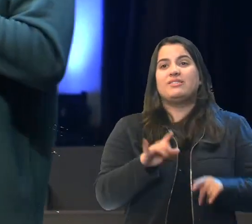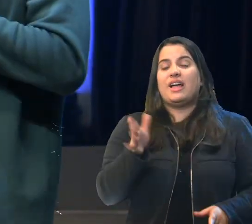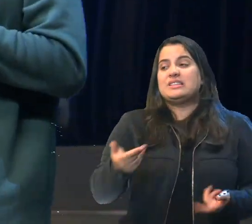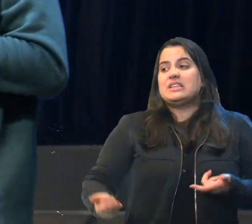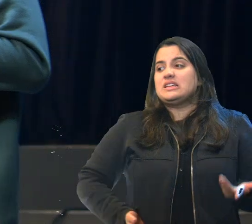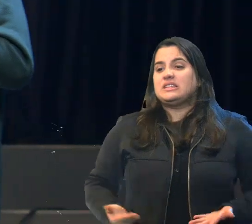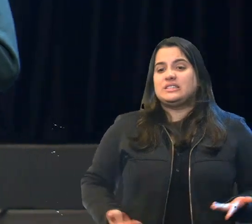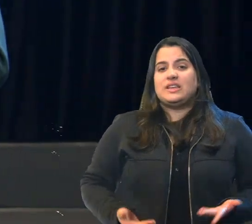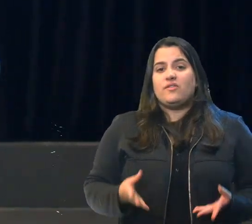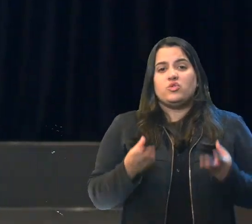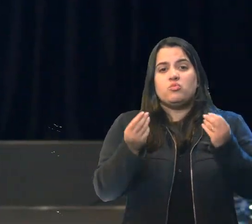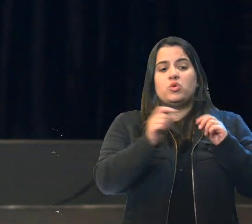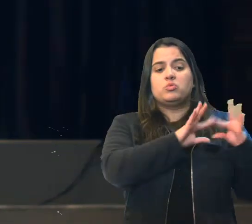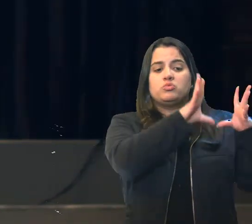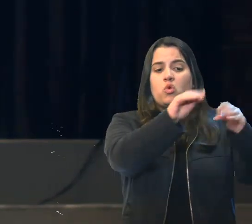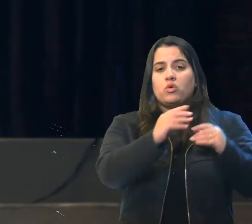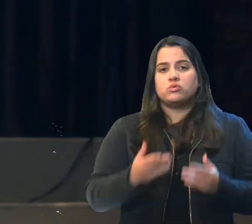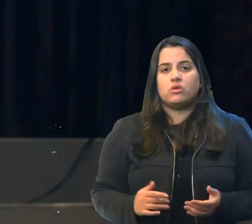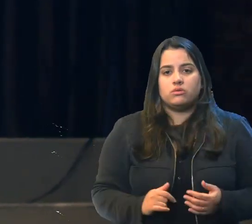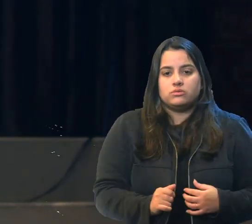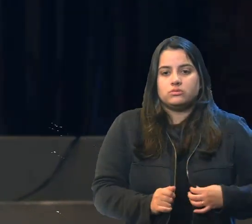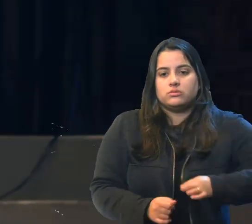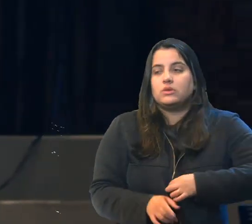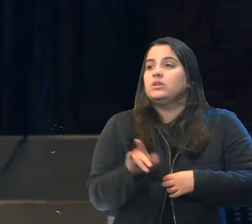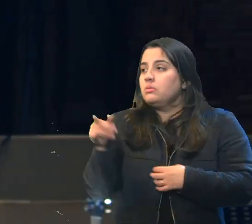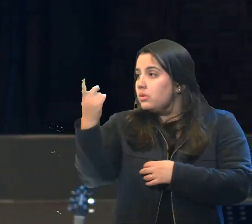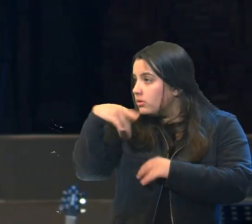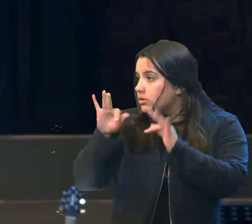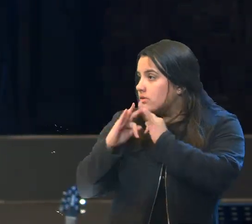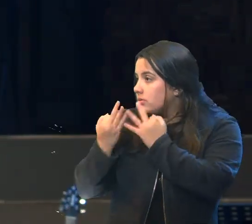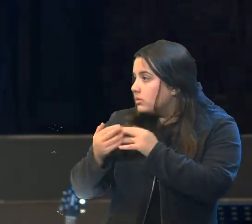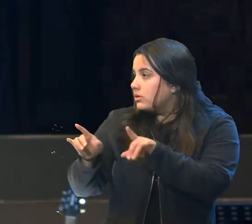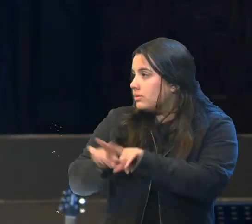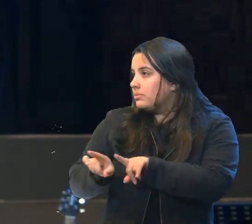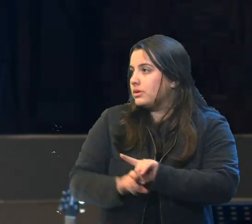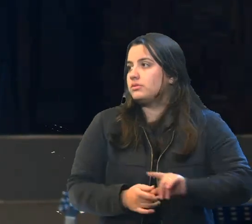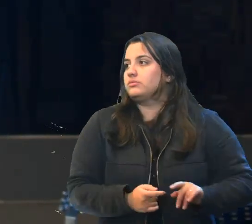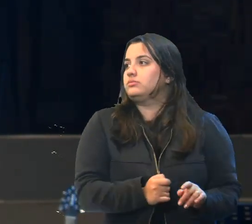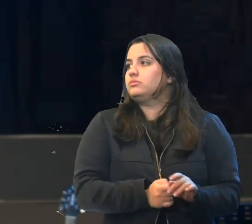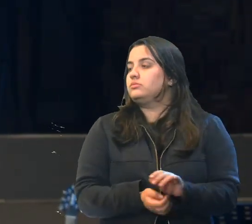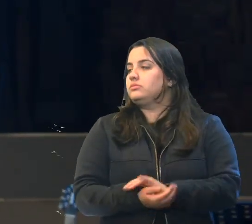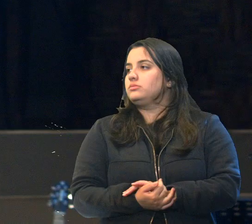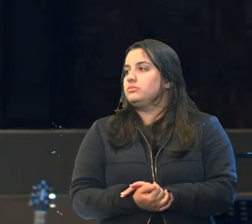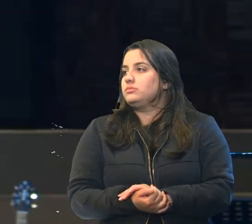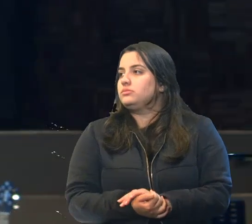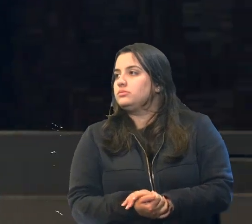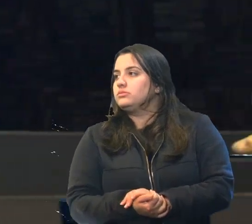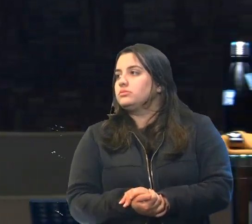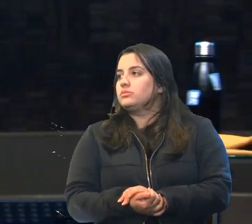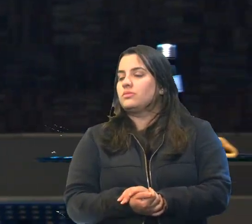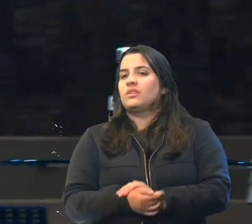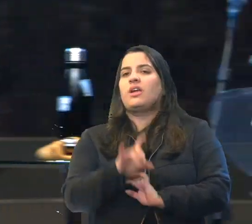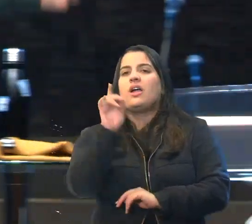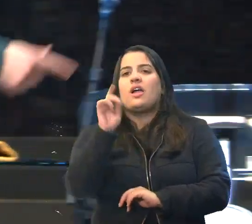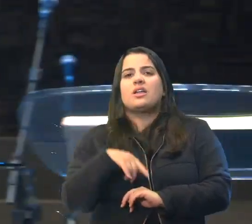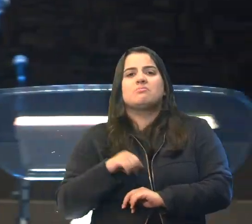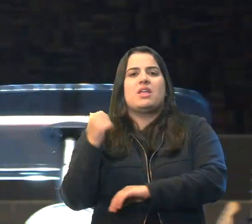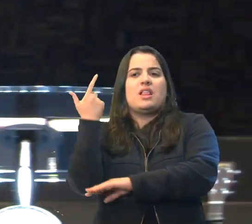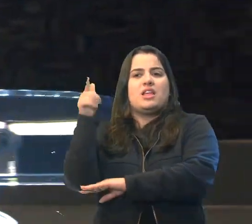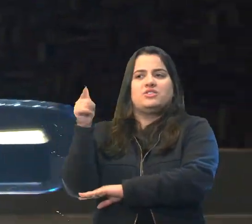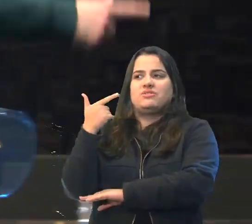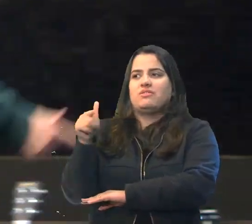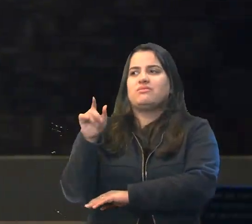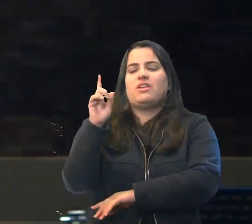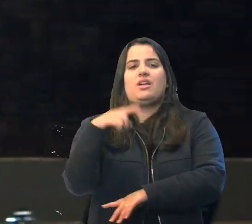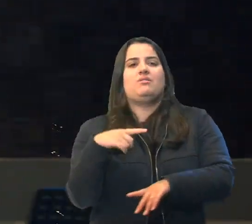mesmo tempo. Isso serve para os pais também. O cara é legendário, o cara vai no não sei o quê, o